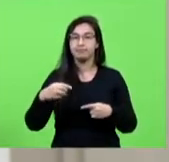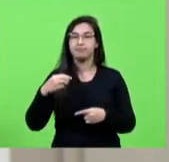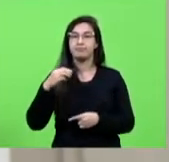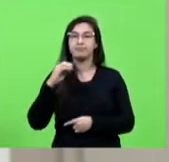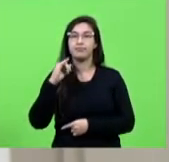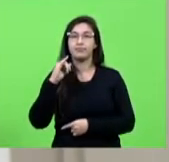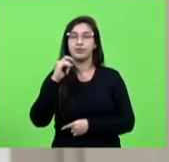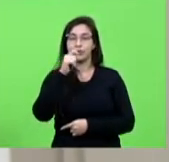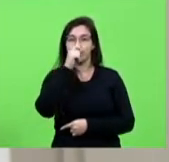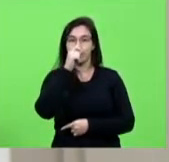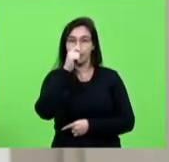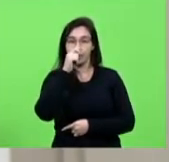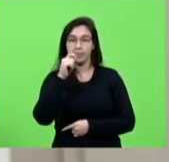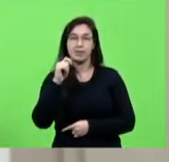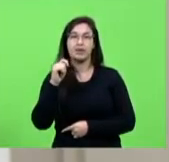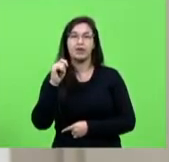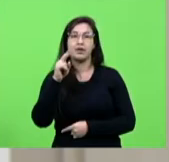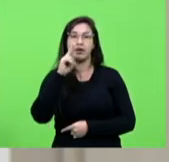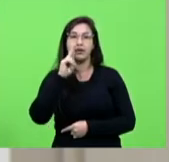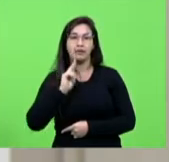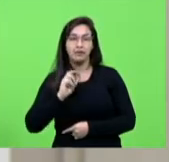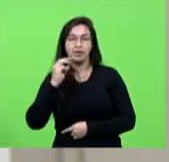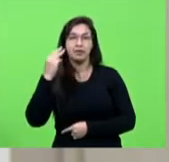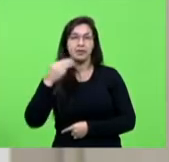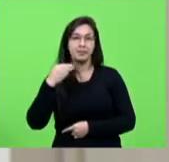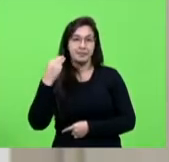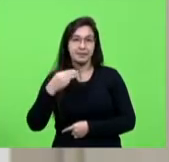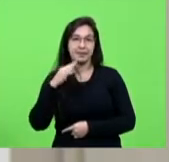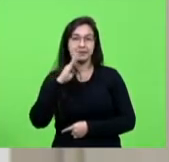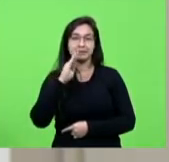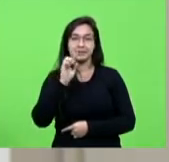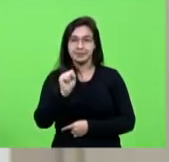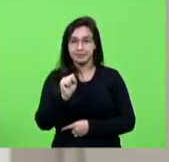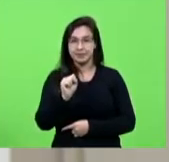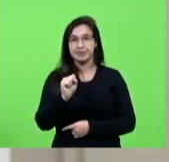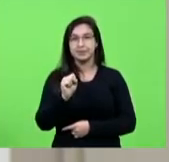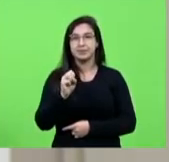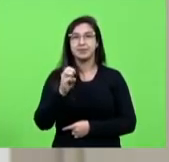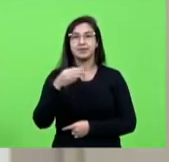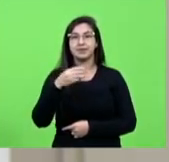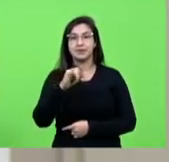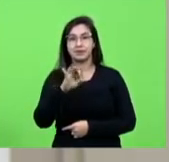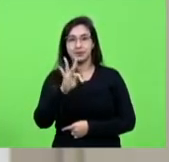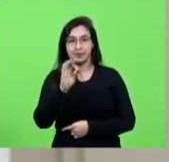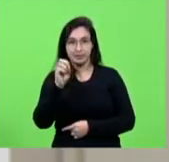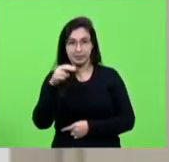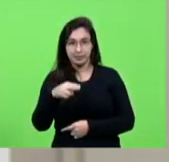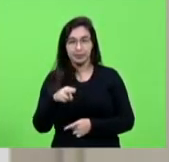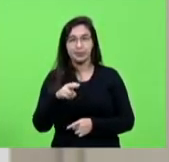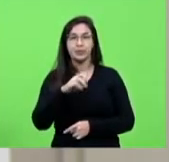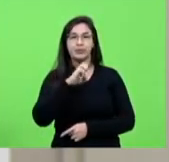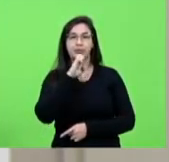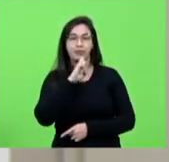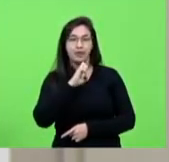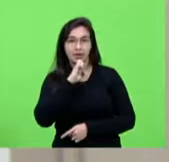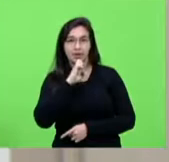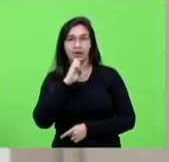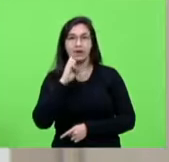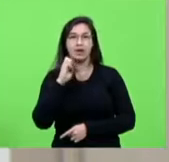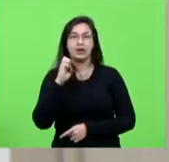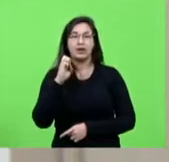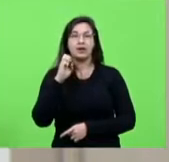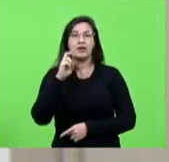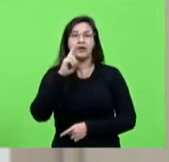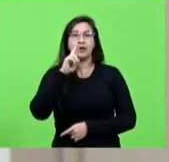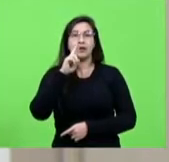Milton Schaefer, Ivan Nats, Márcio Machado, Bruno Souza, Milton Obos, Felipe Estevão, Maurício Skudlak,